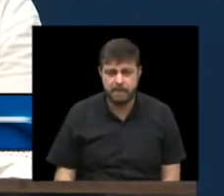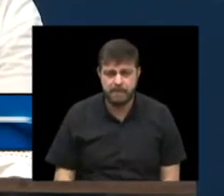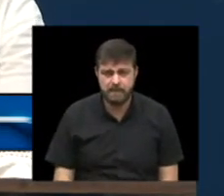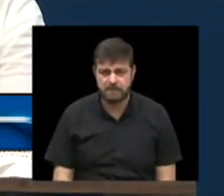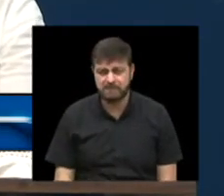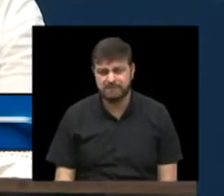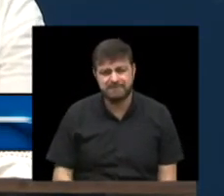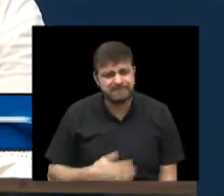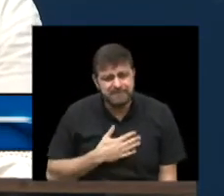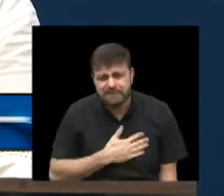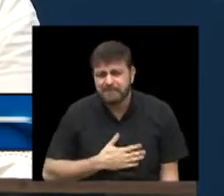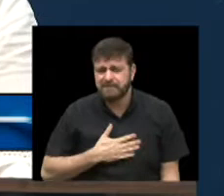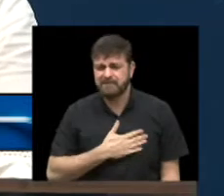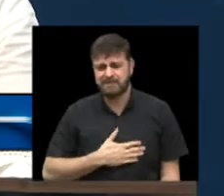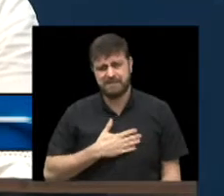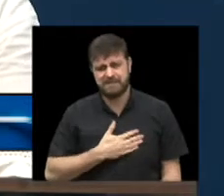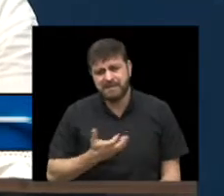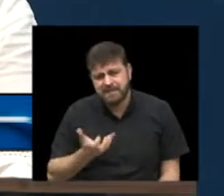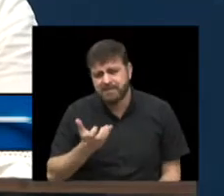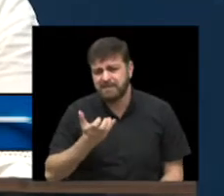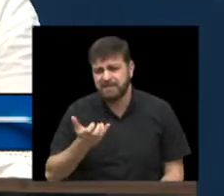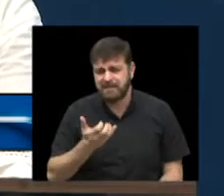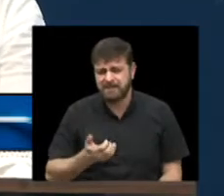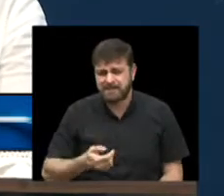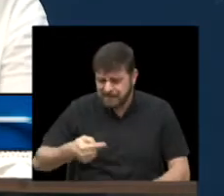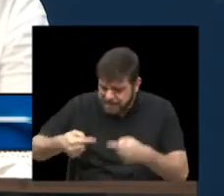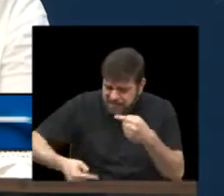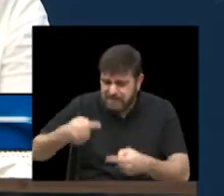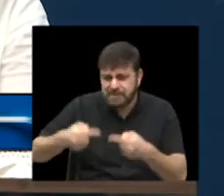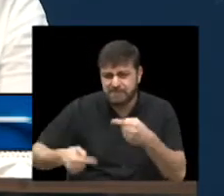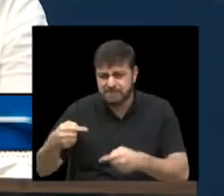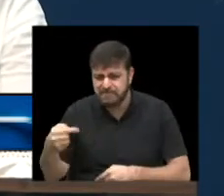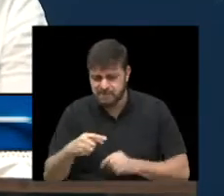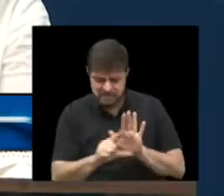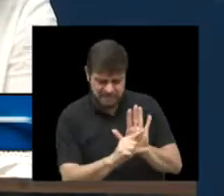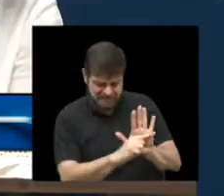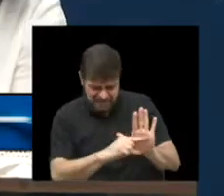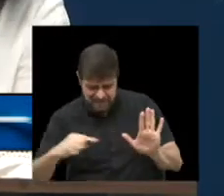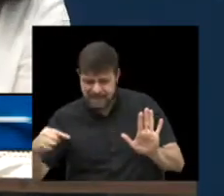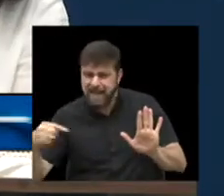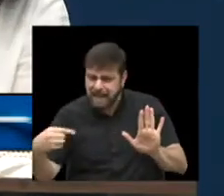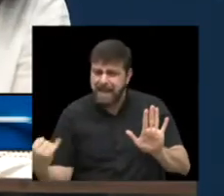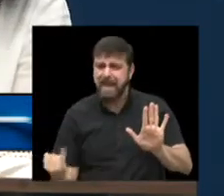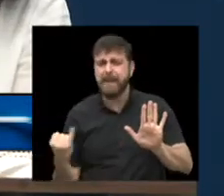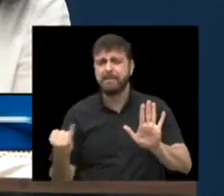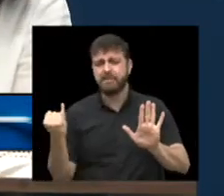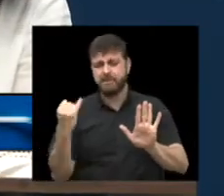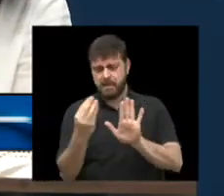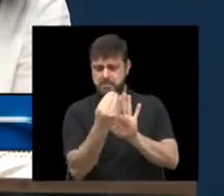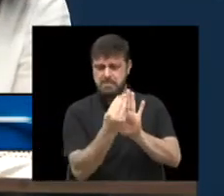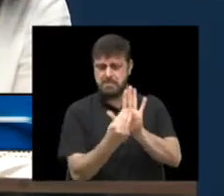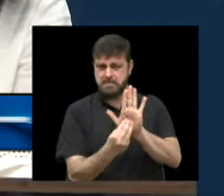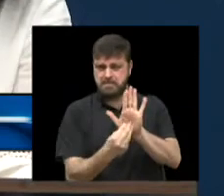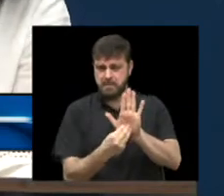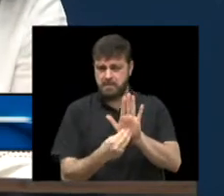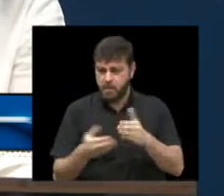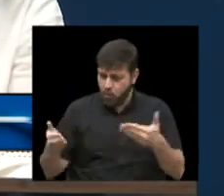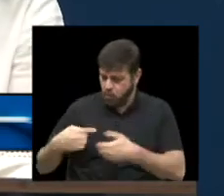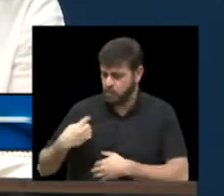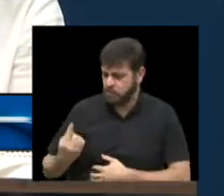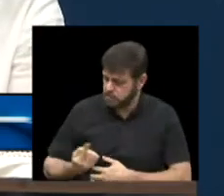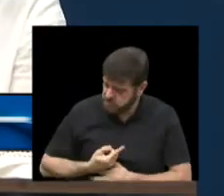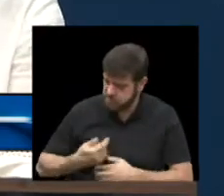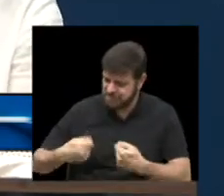eu gostaria muito de ter oportunidade de discutir o mérito dessas emendas, que é o que a gente deveria fazer hoje. Gostaria